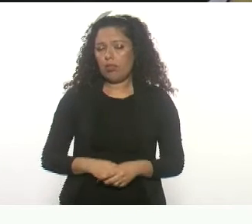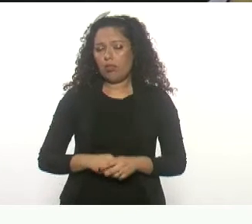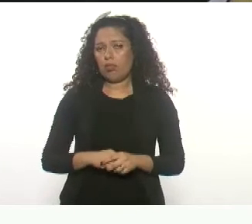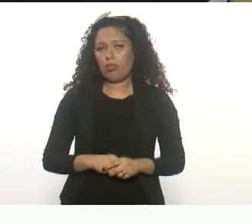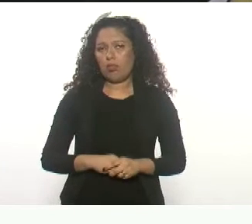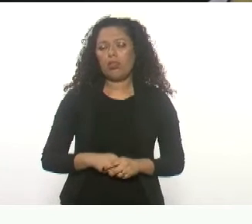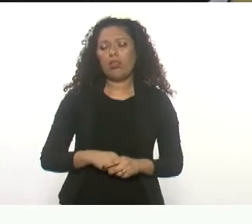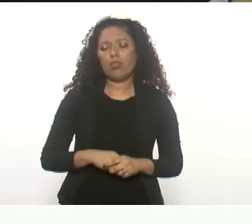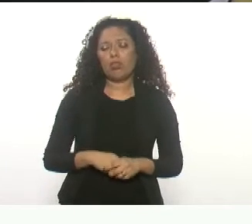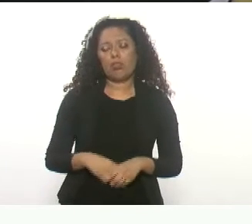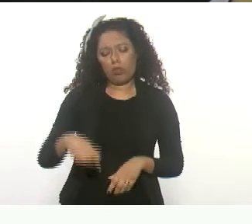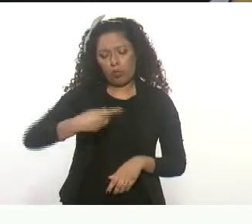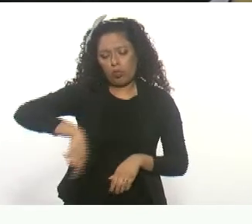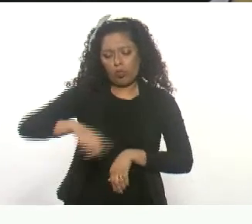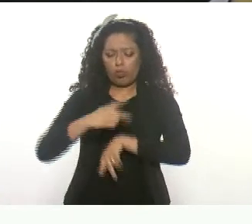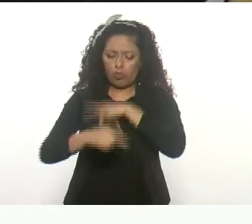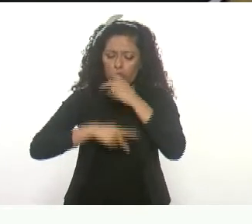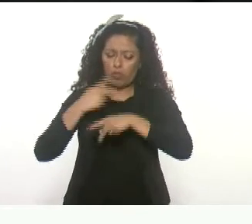essas